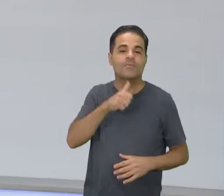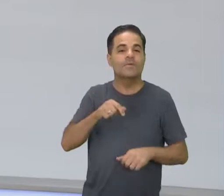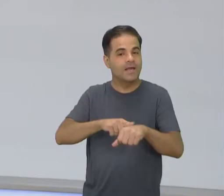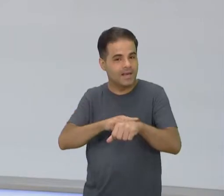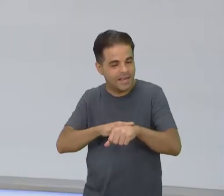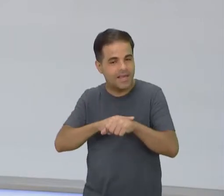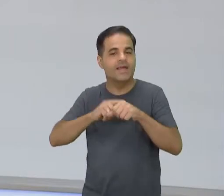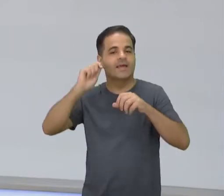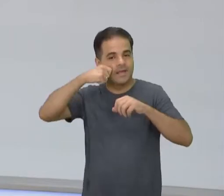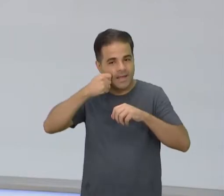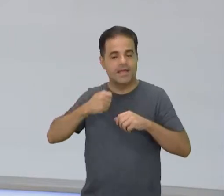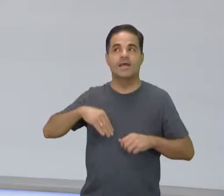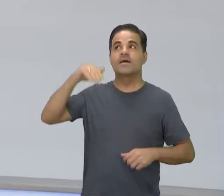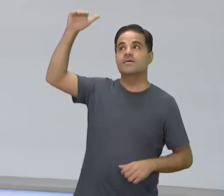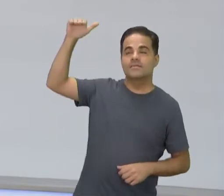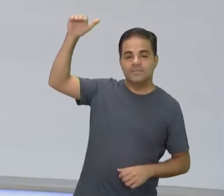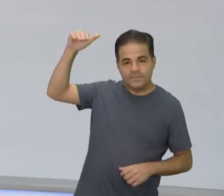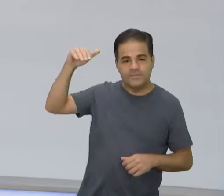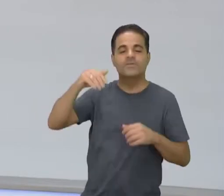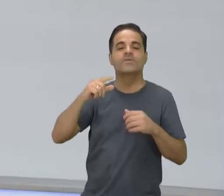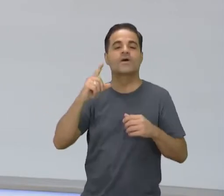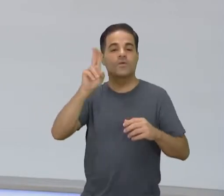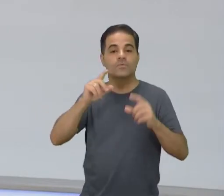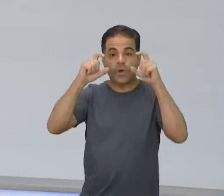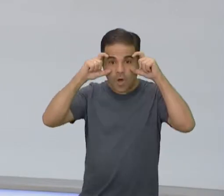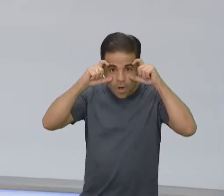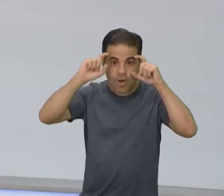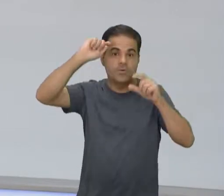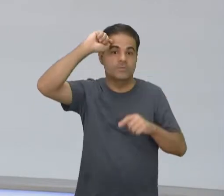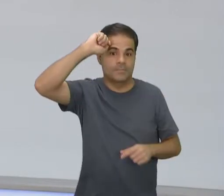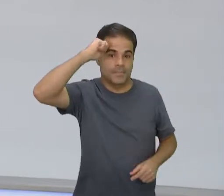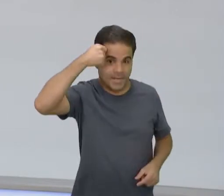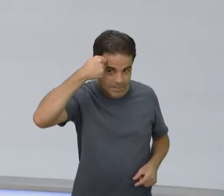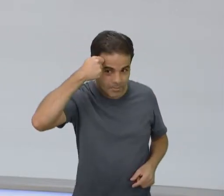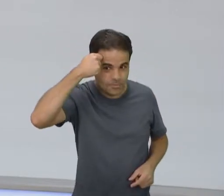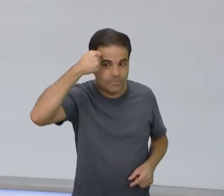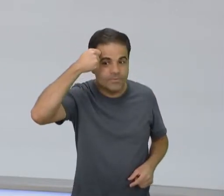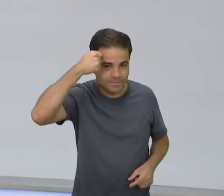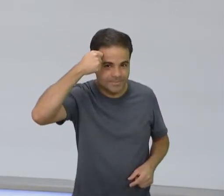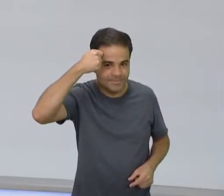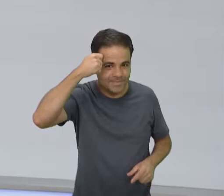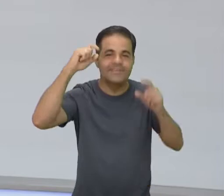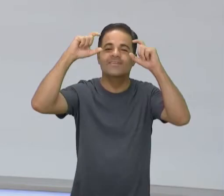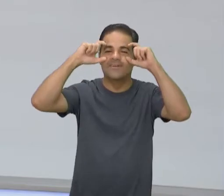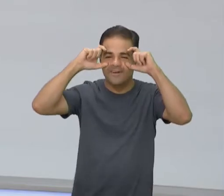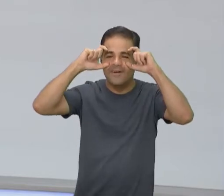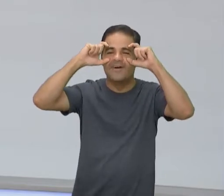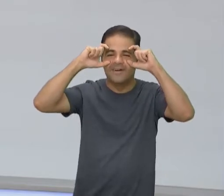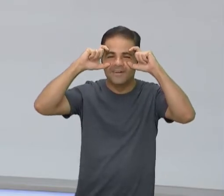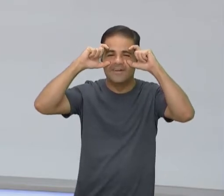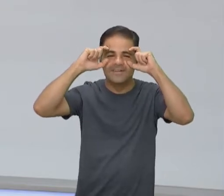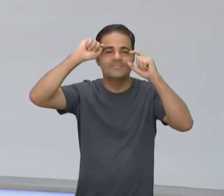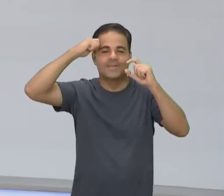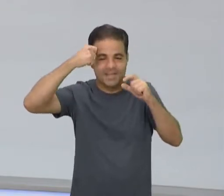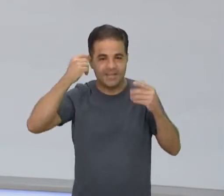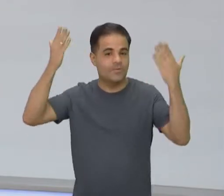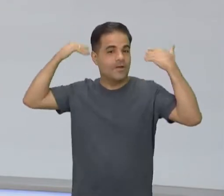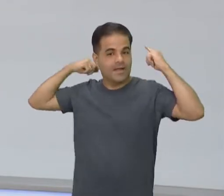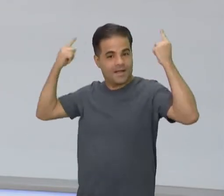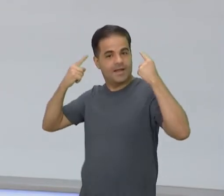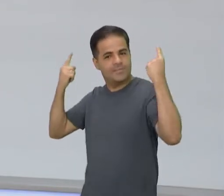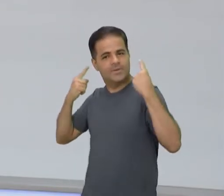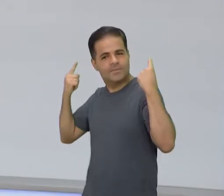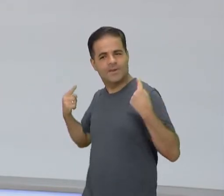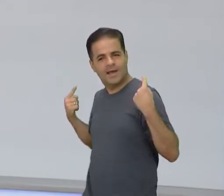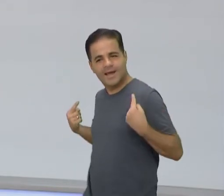negra de pele clara, estatura mediana. Eu uso óculos preto. Isso, a Moés usa óculos preto. Estou com cabelo